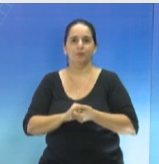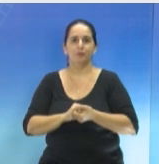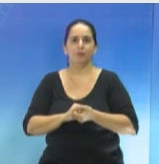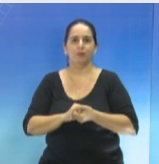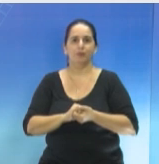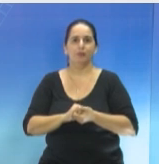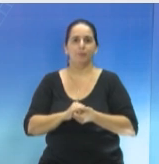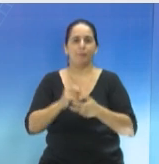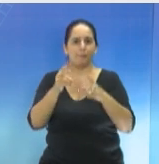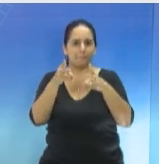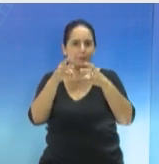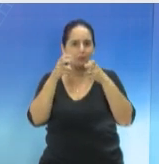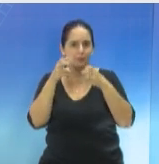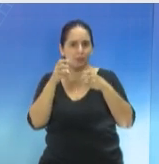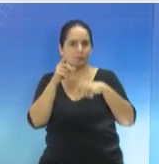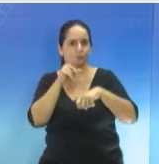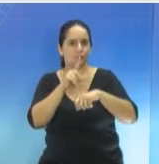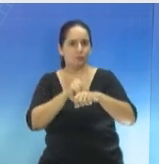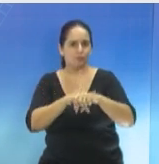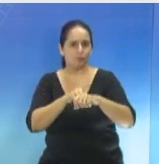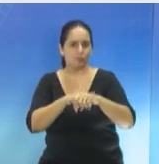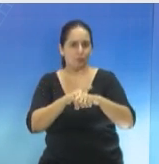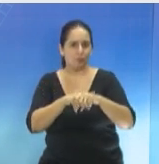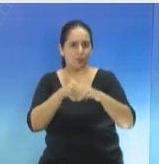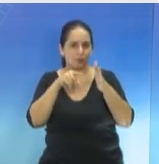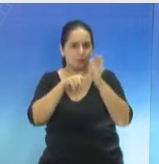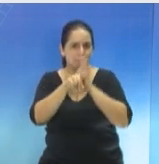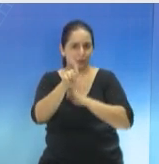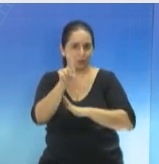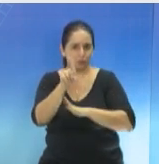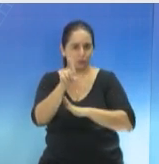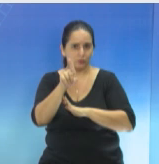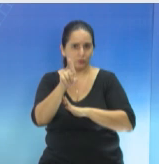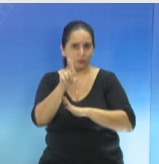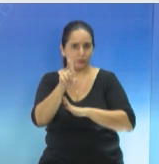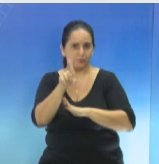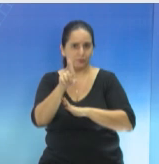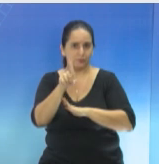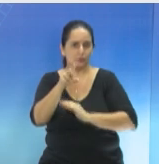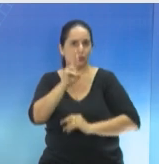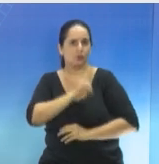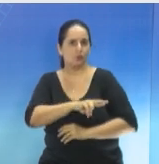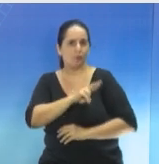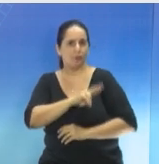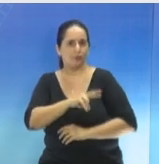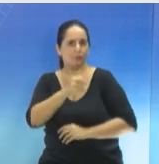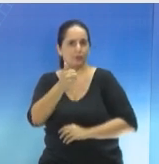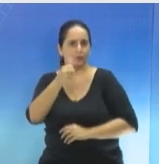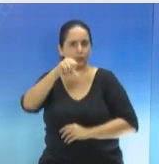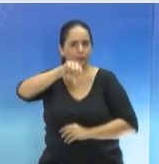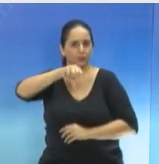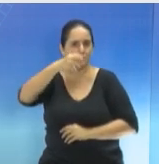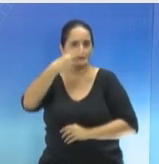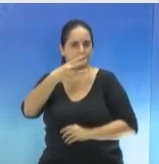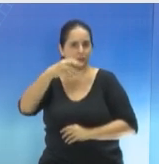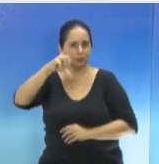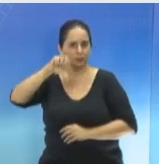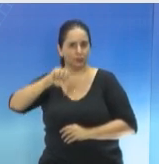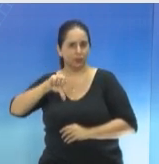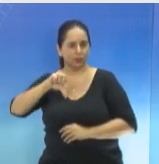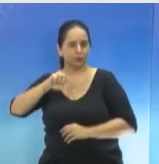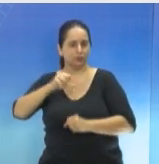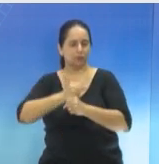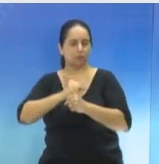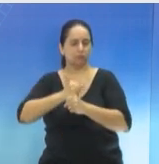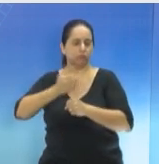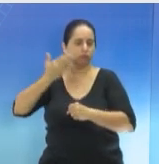que, nesse momento, o enunciado diz que nesse romance de 1939,